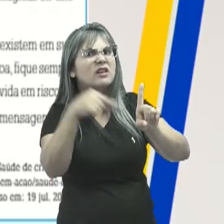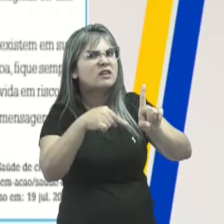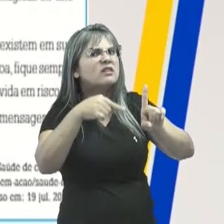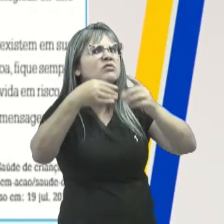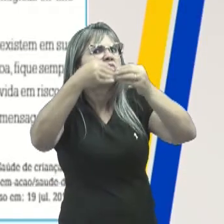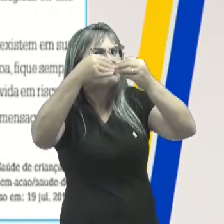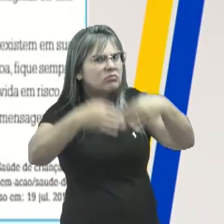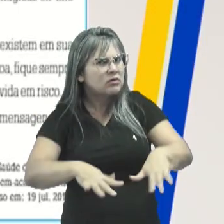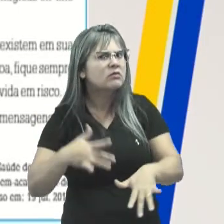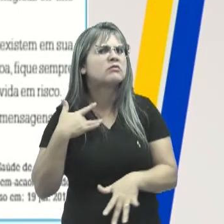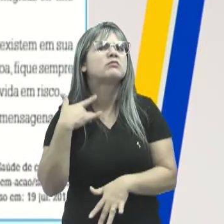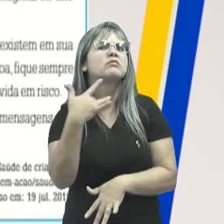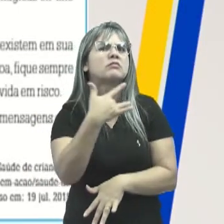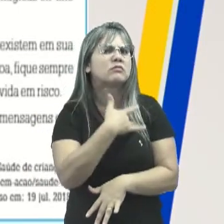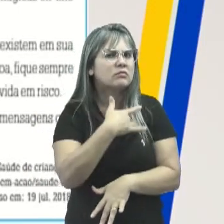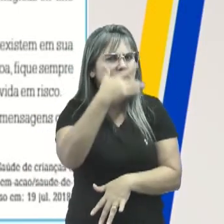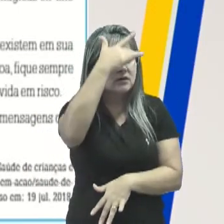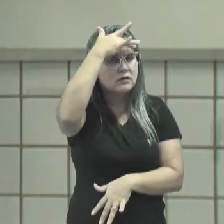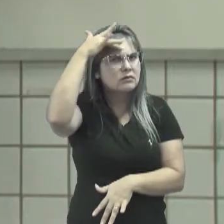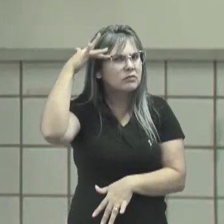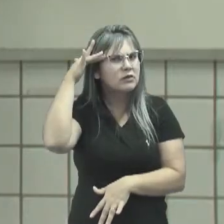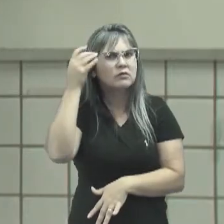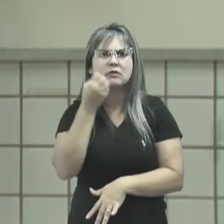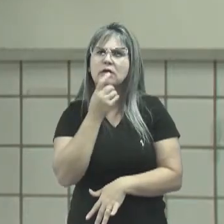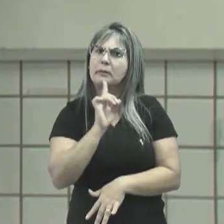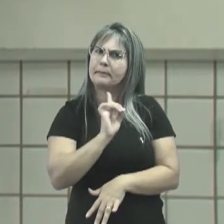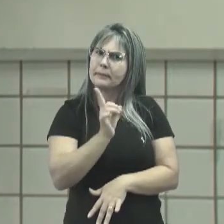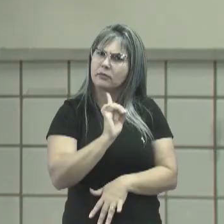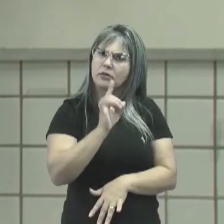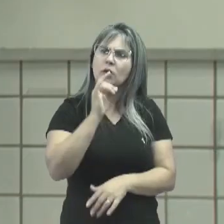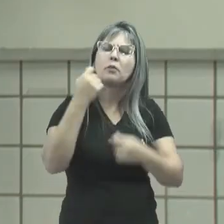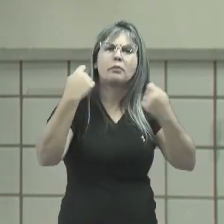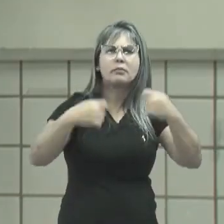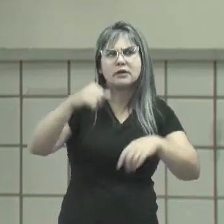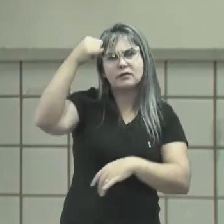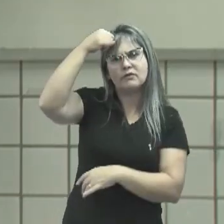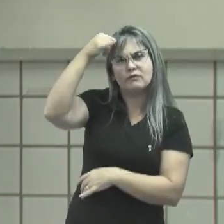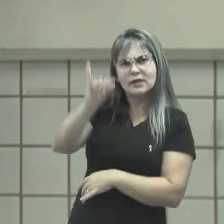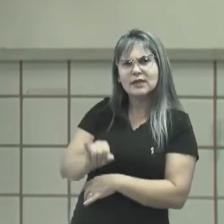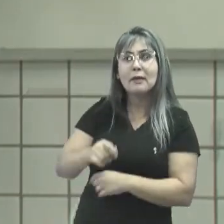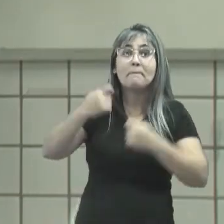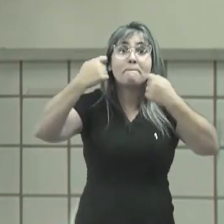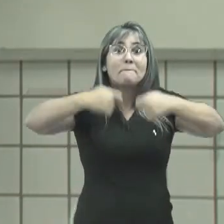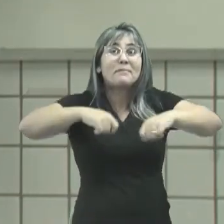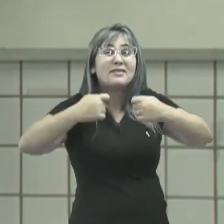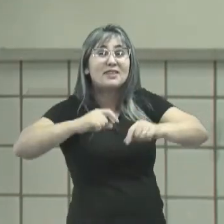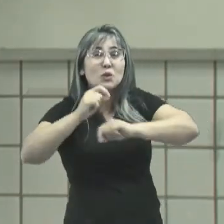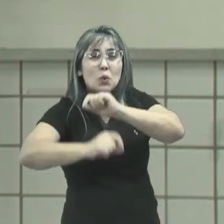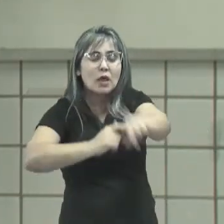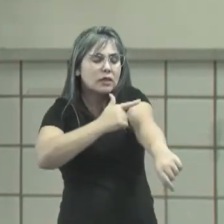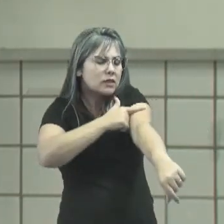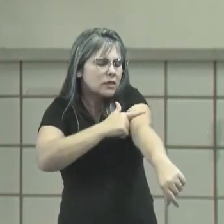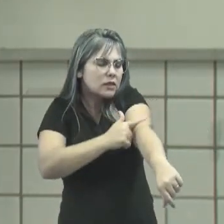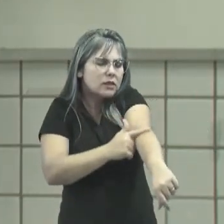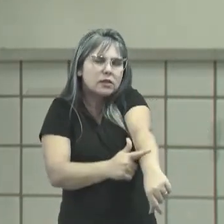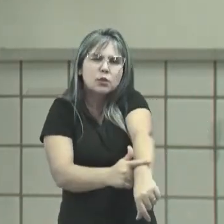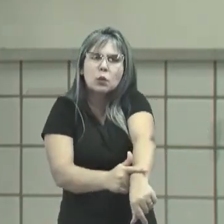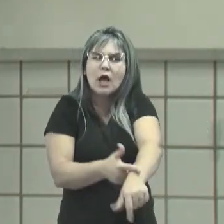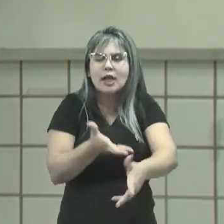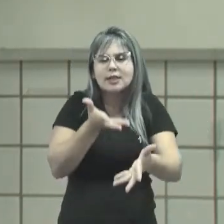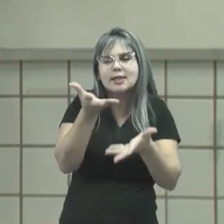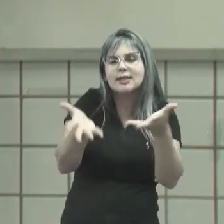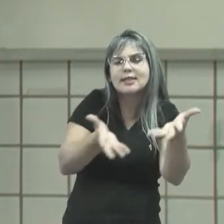outras pessoas, não é uma atitude legal. Então trate as pessoas como você gostaria de ser tratado, isso é importante,